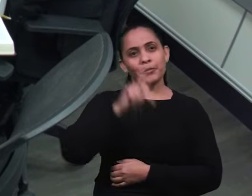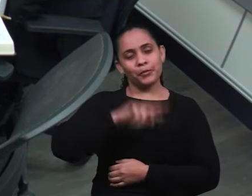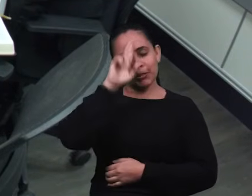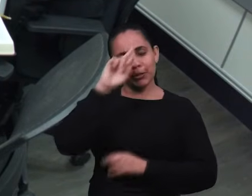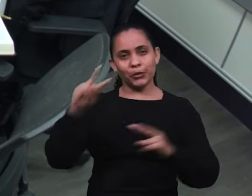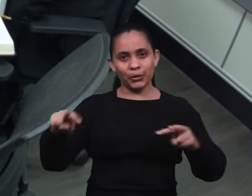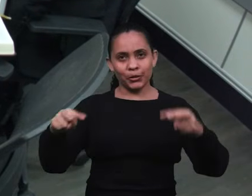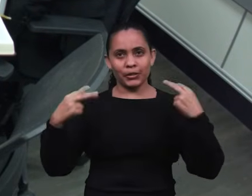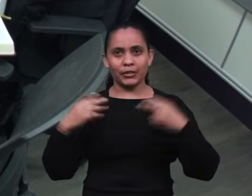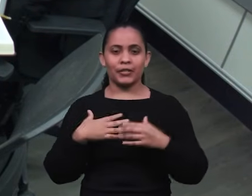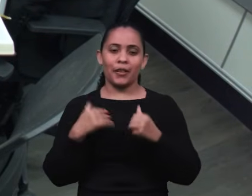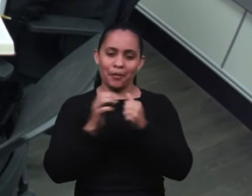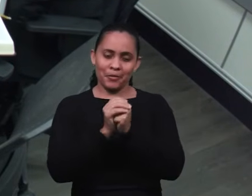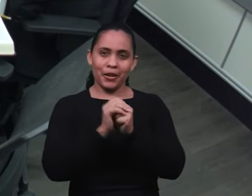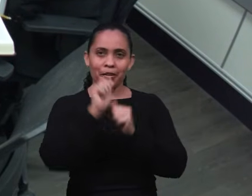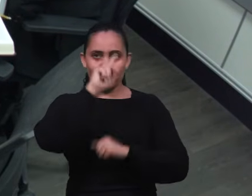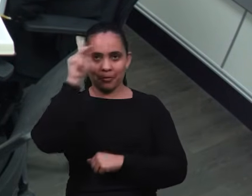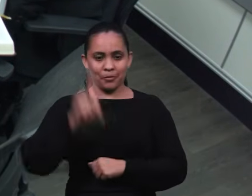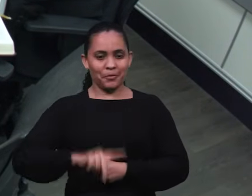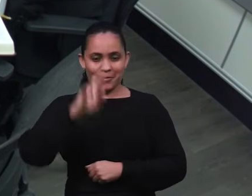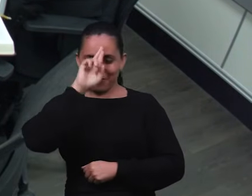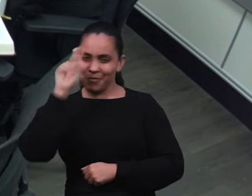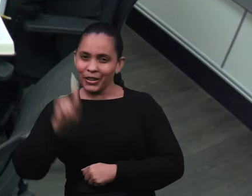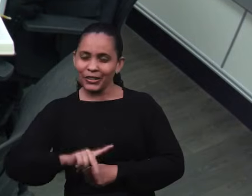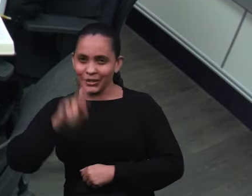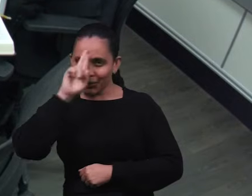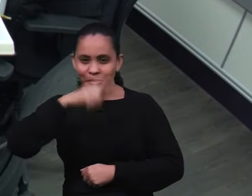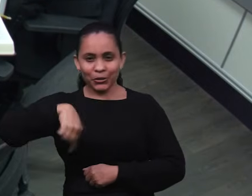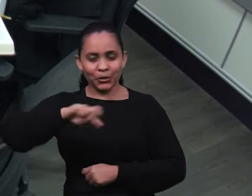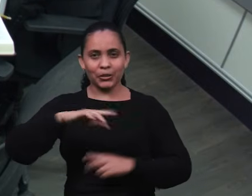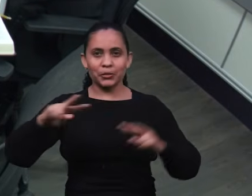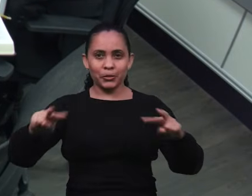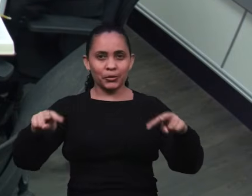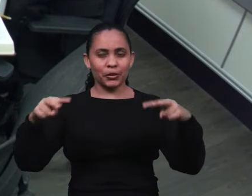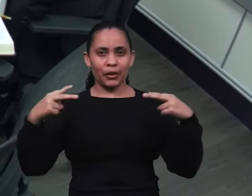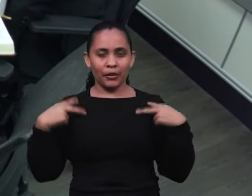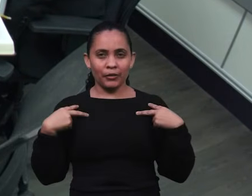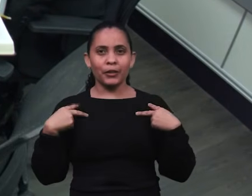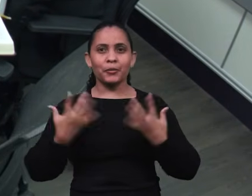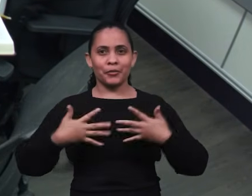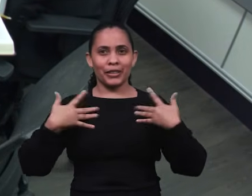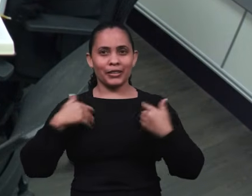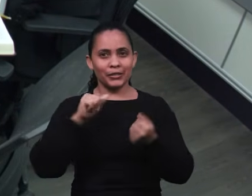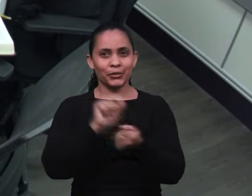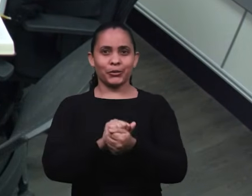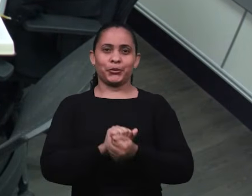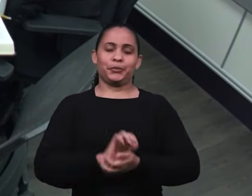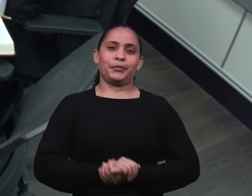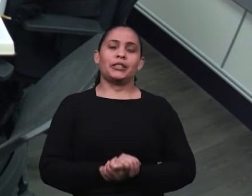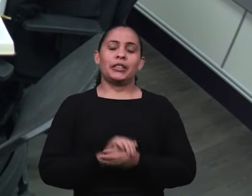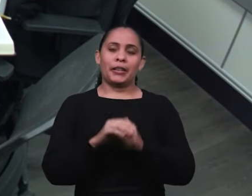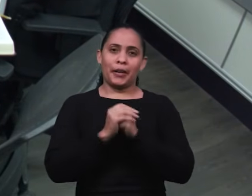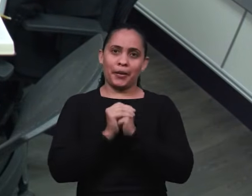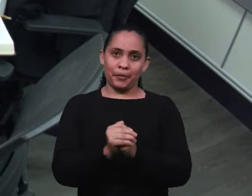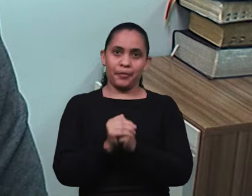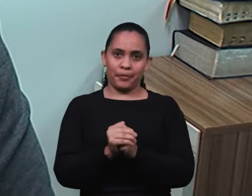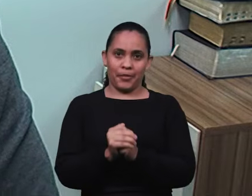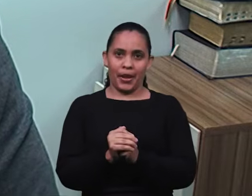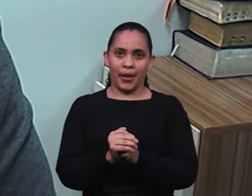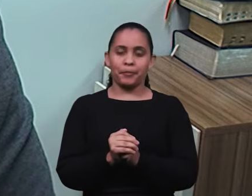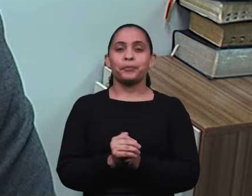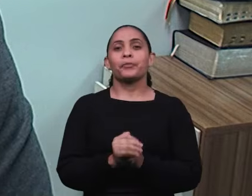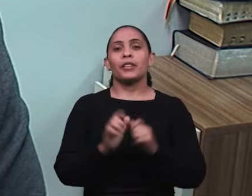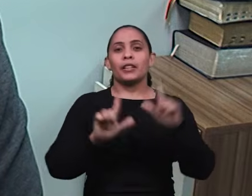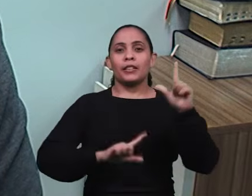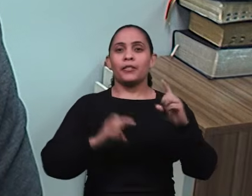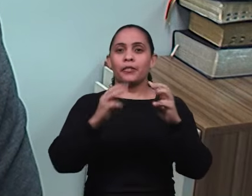Moisés, Pai do Senhor a todos que nos assistem. Amém. Pai do Senhor Vinícius, Jorge, ao nosso ouvinte, uma alegria. Mais uma vez estamos aqui com vocês. Glória a Jesus. Amém.